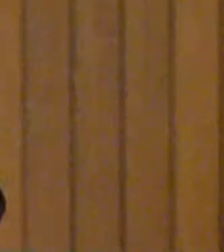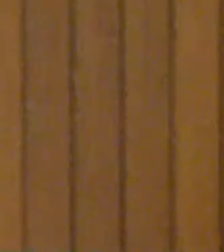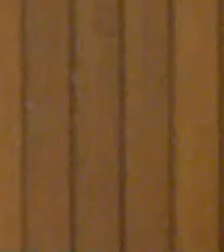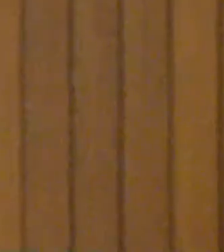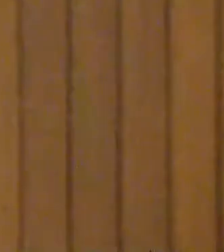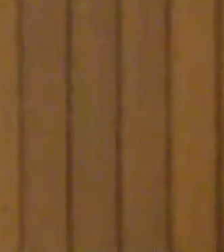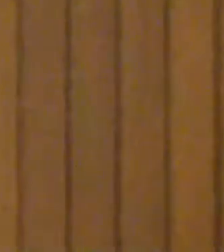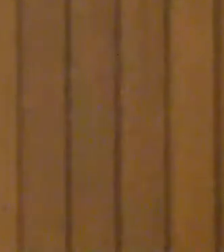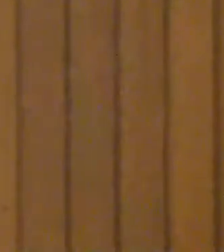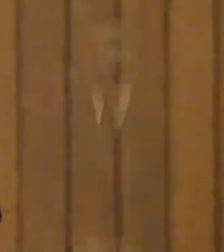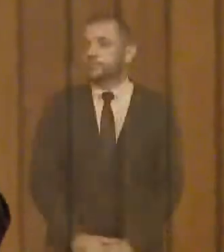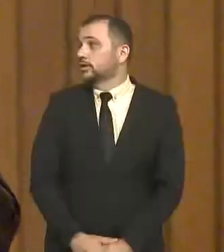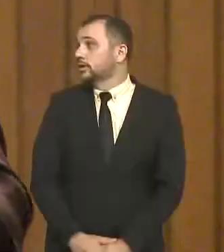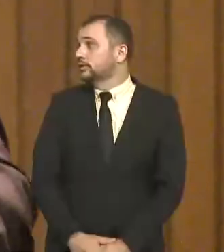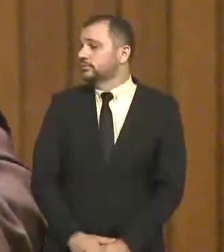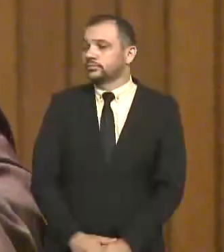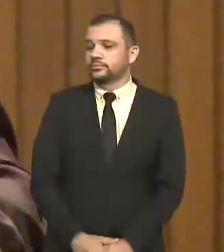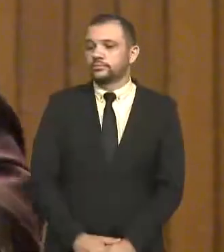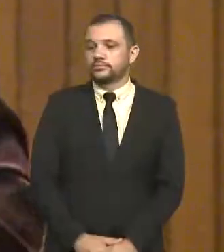Senhor presidente,